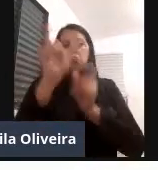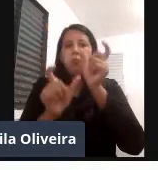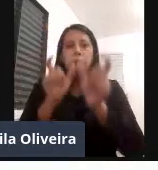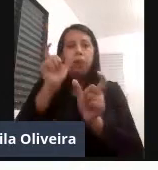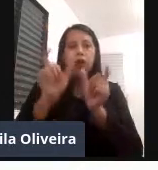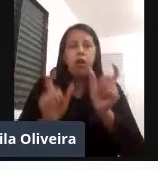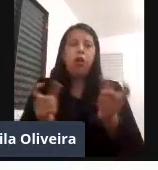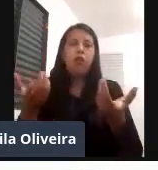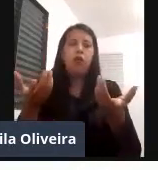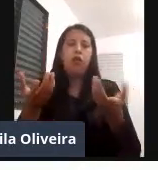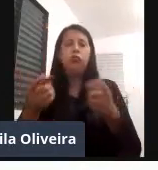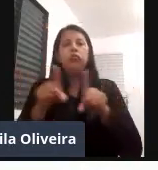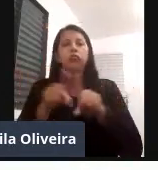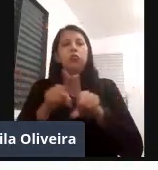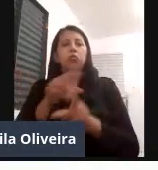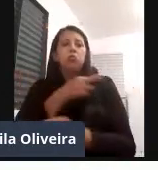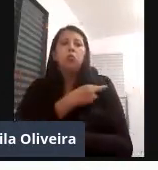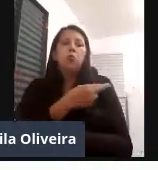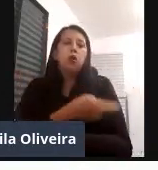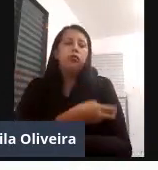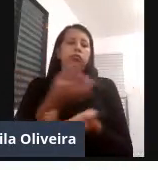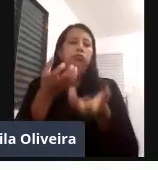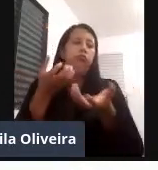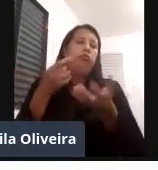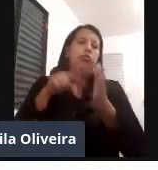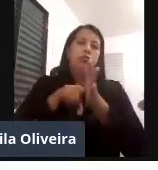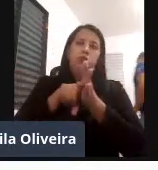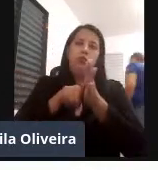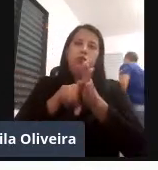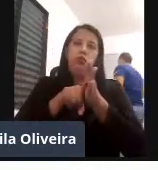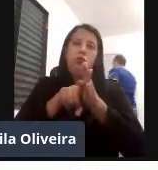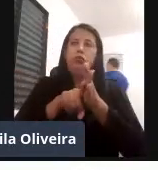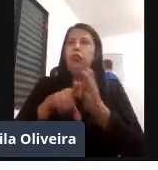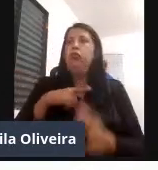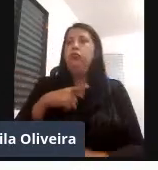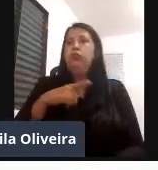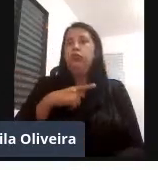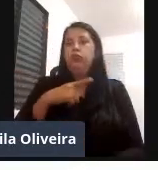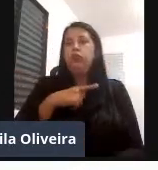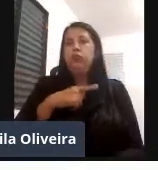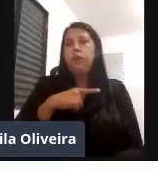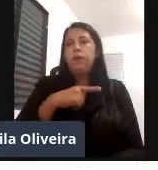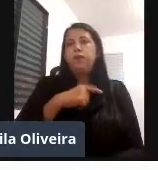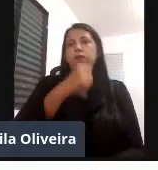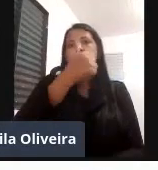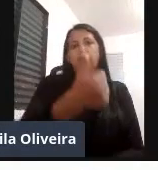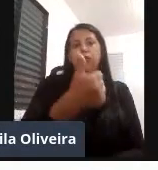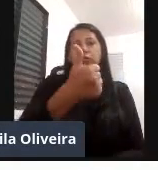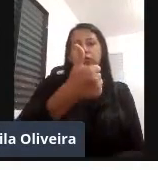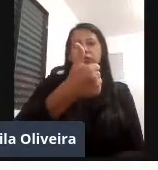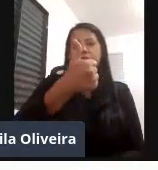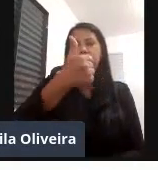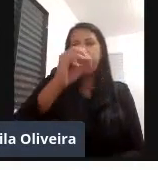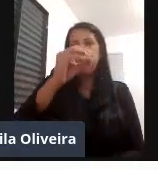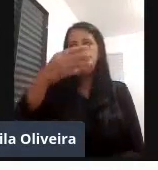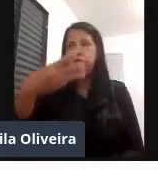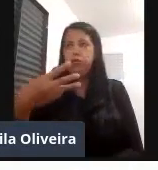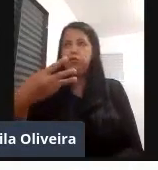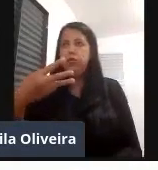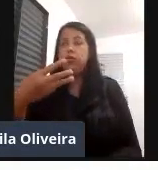você quer acessar nessa base. Então, são 113 instituições que participam, tem mais de